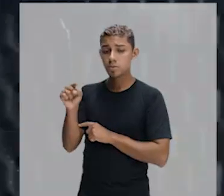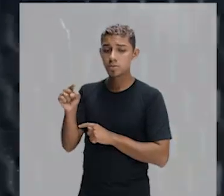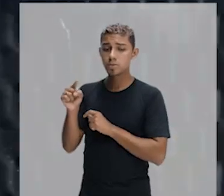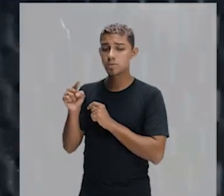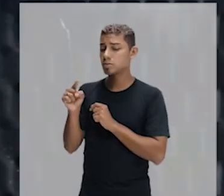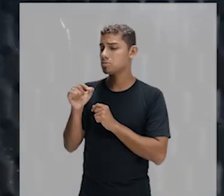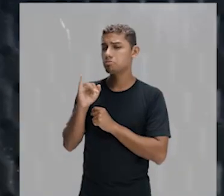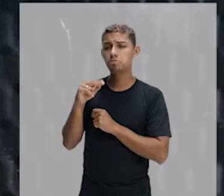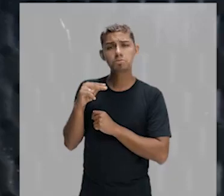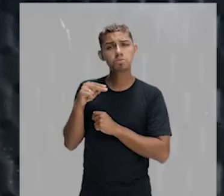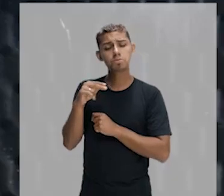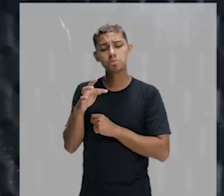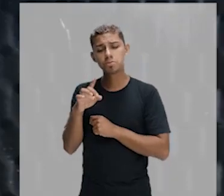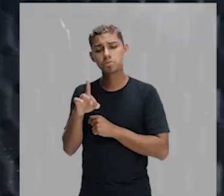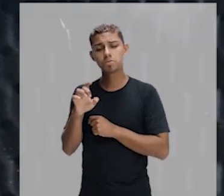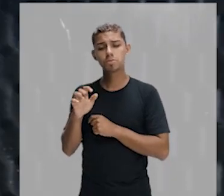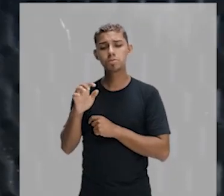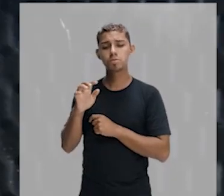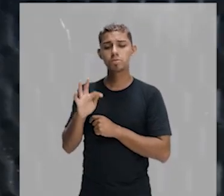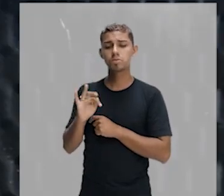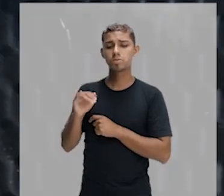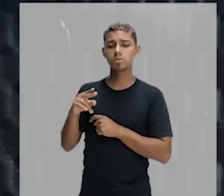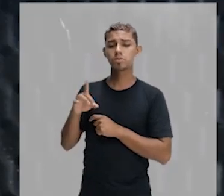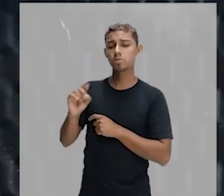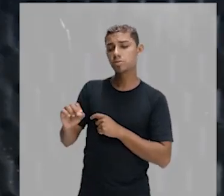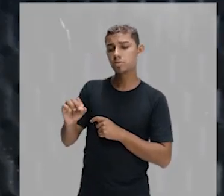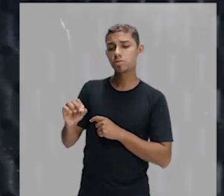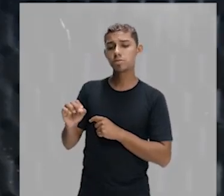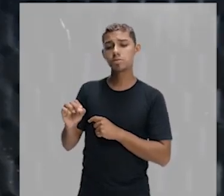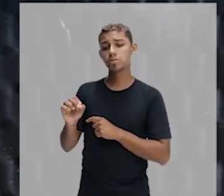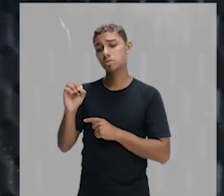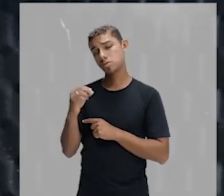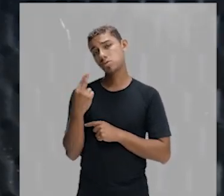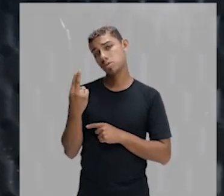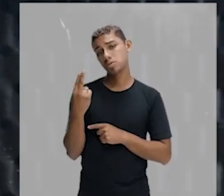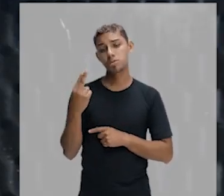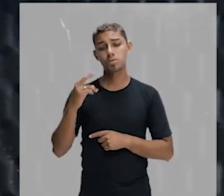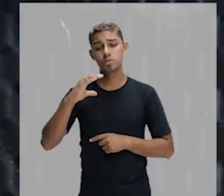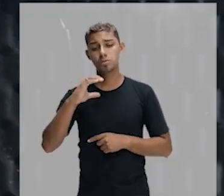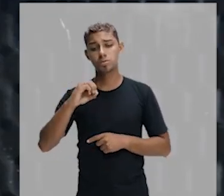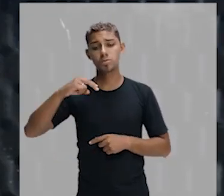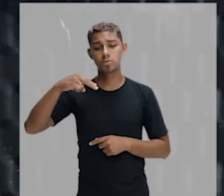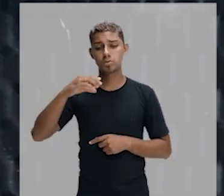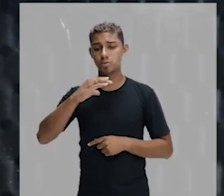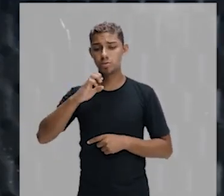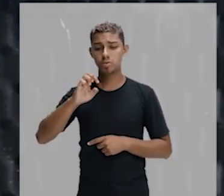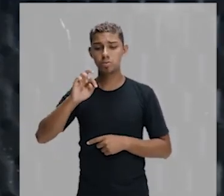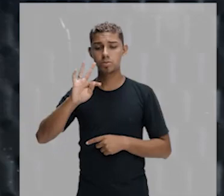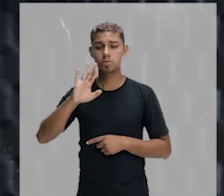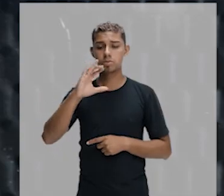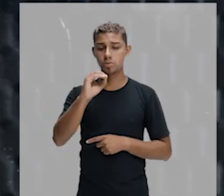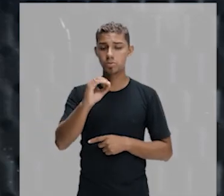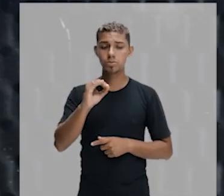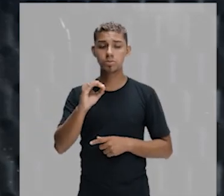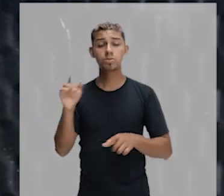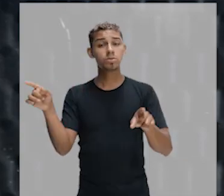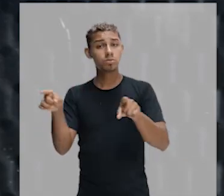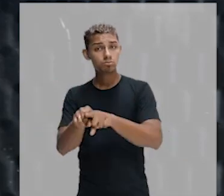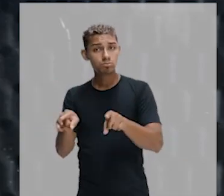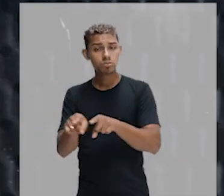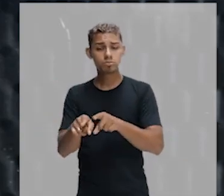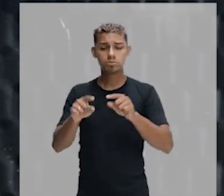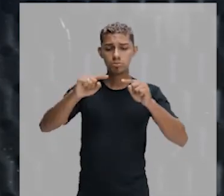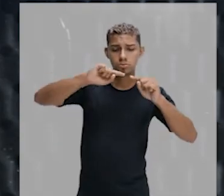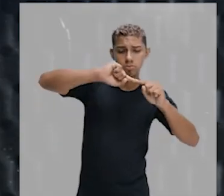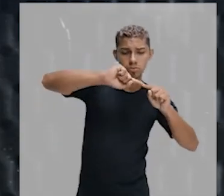olhamos para o céu, o que nós conseguimos observar é como se fosse parte de uma esfera. Certo? E